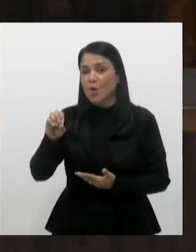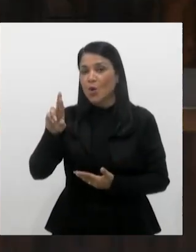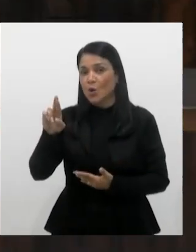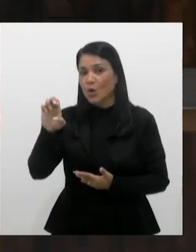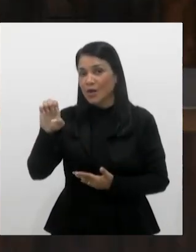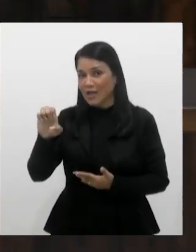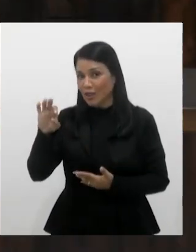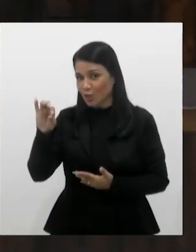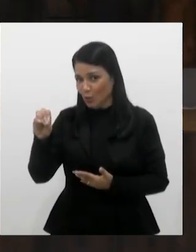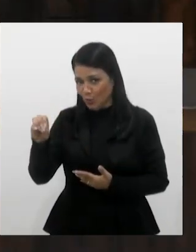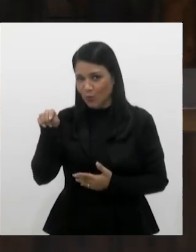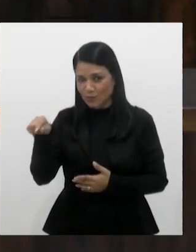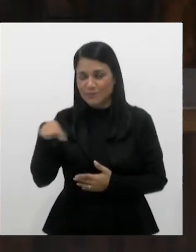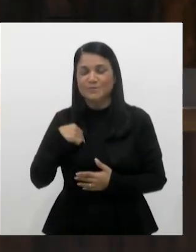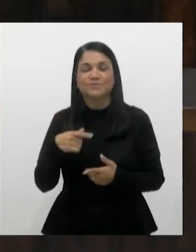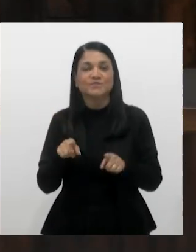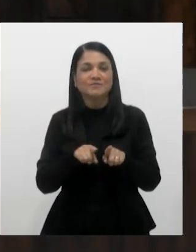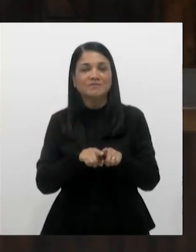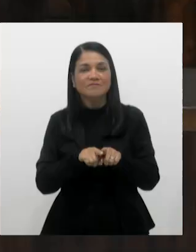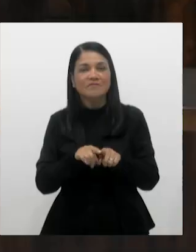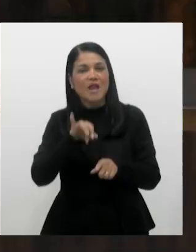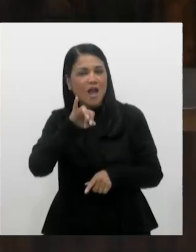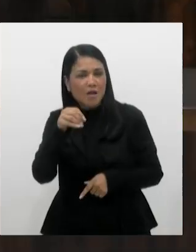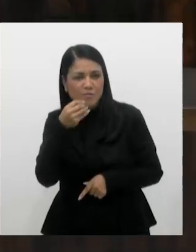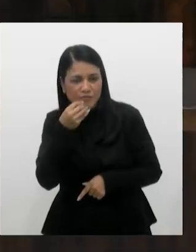Outra coisa também, Boareto, aproveitar